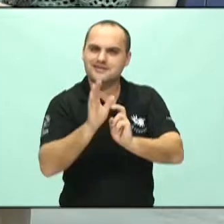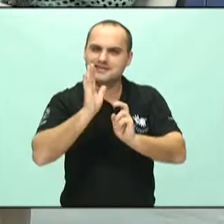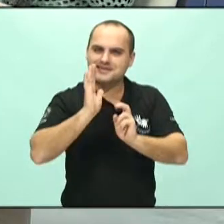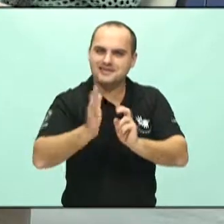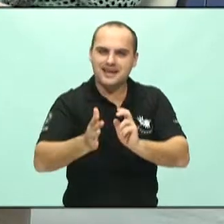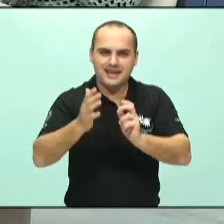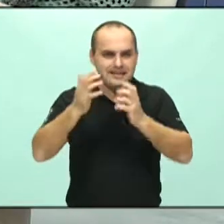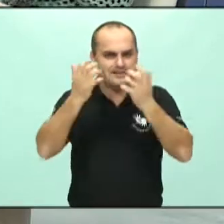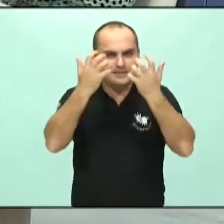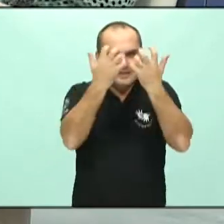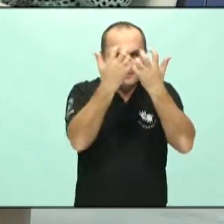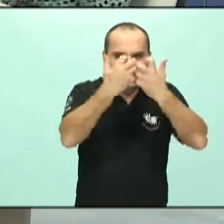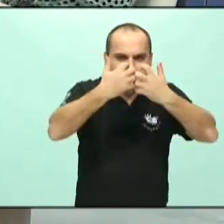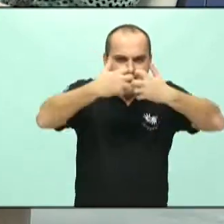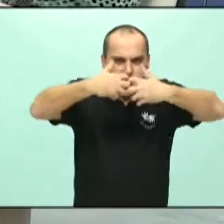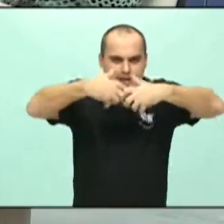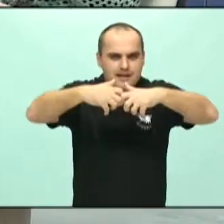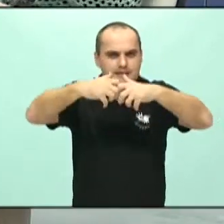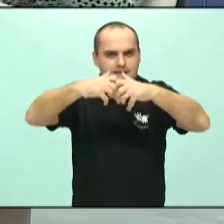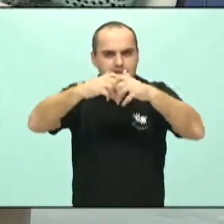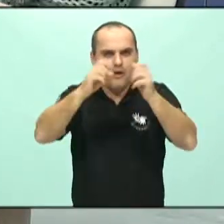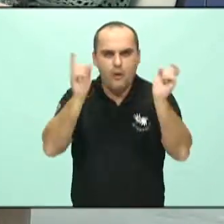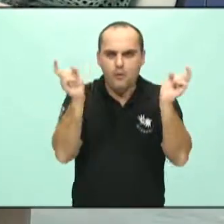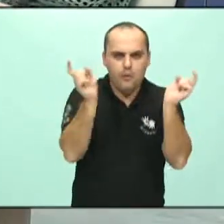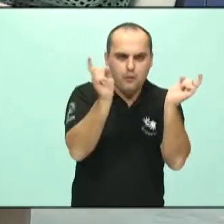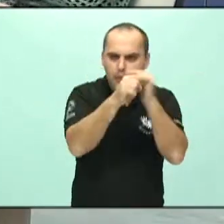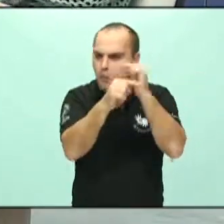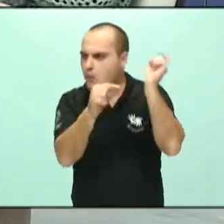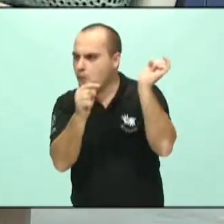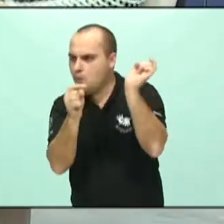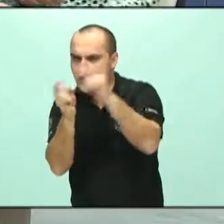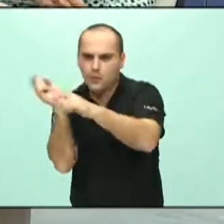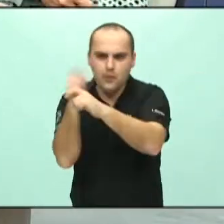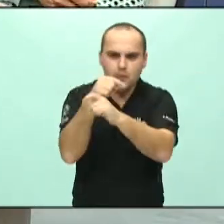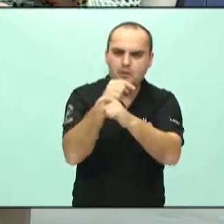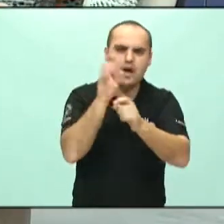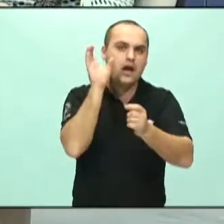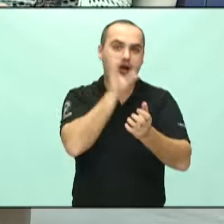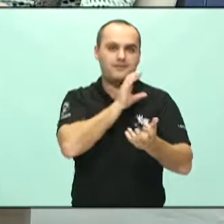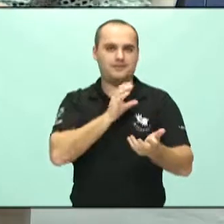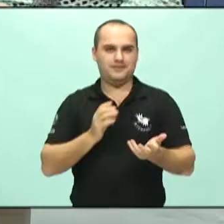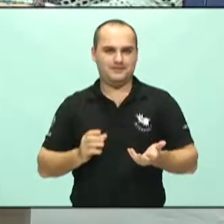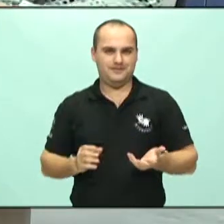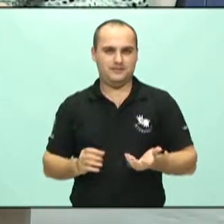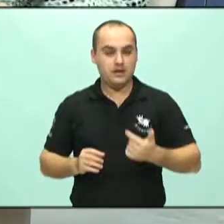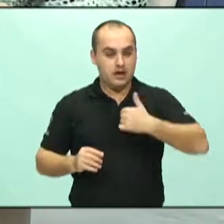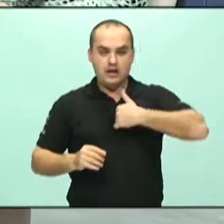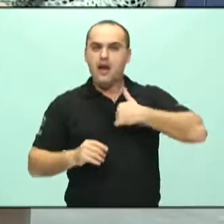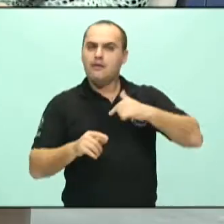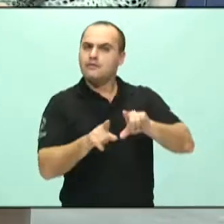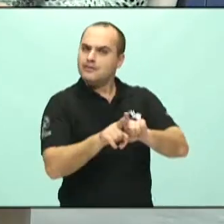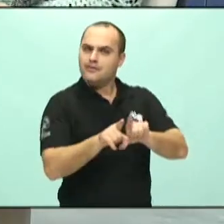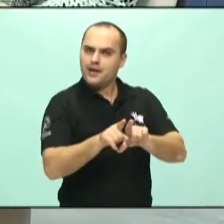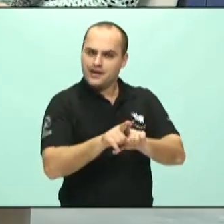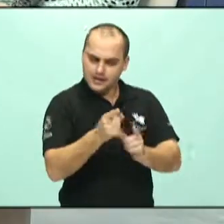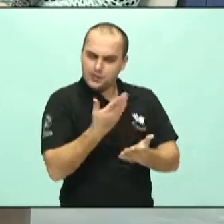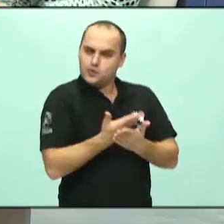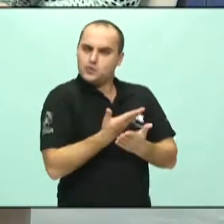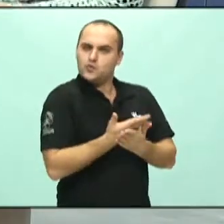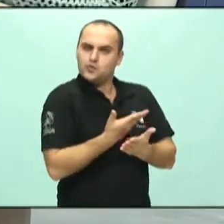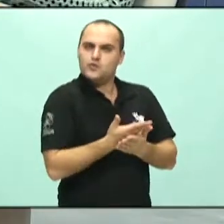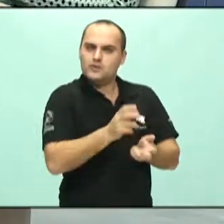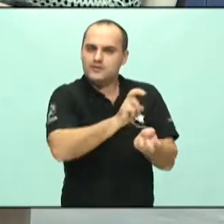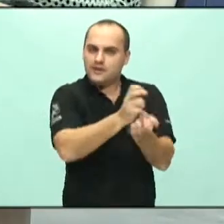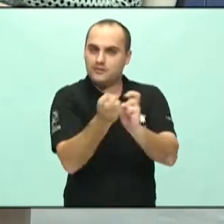conexões cerebrais da criança, ou mesmo do adulto, né? Eu também faço capoeira e também sinto o quanto isso